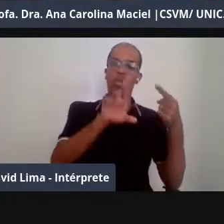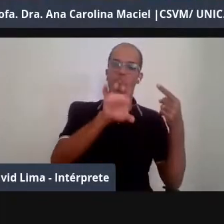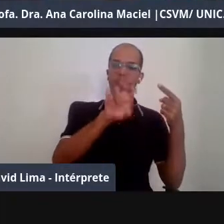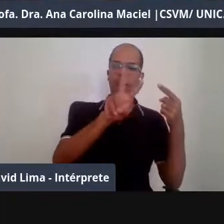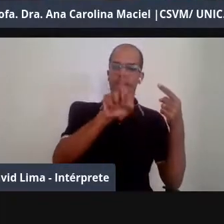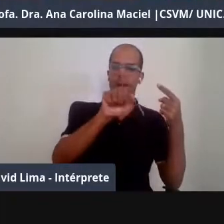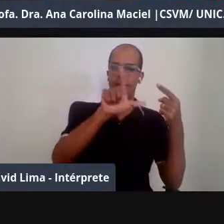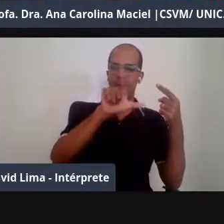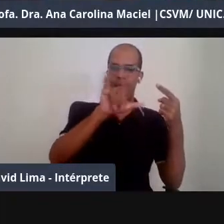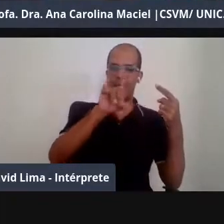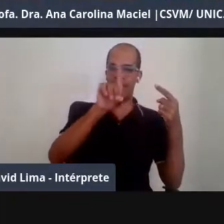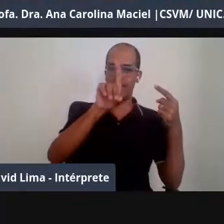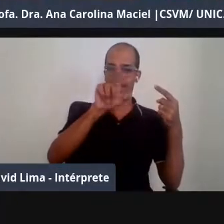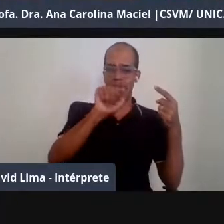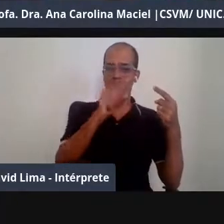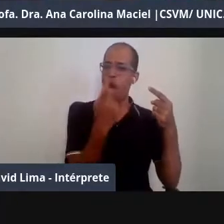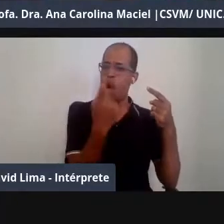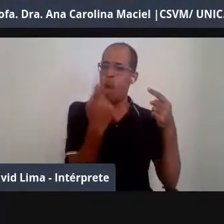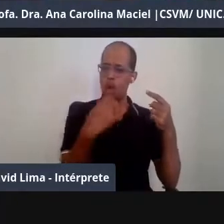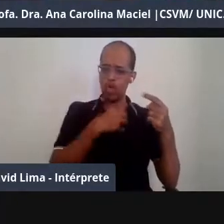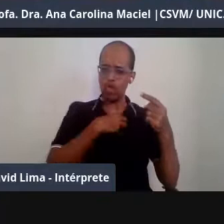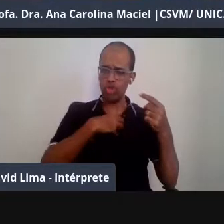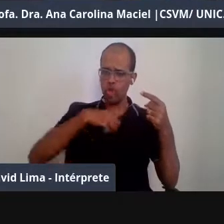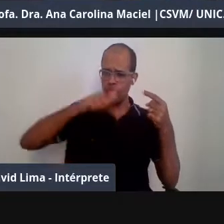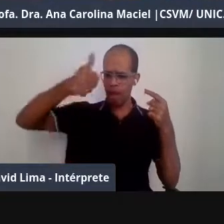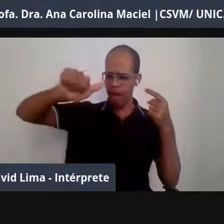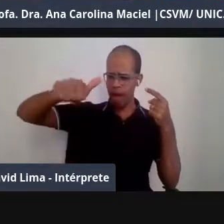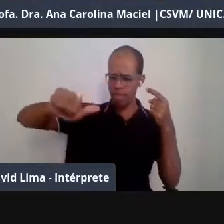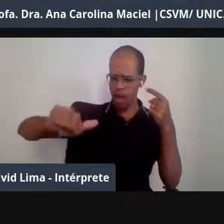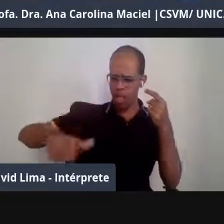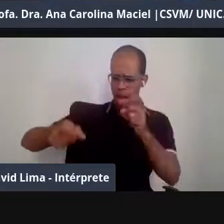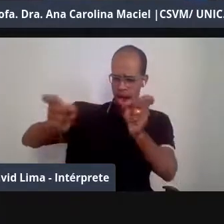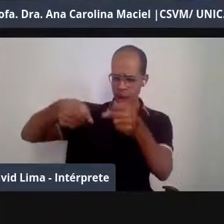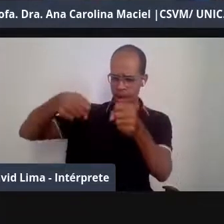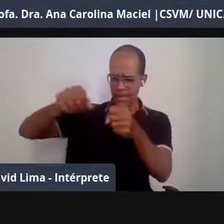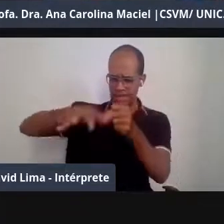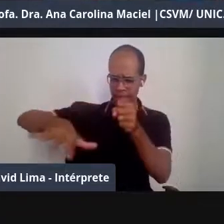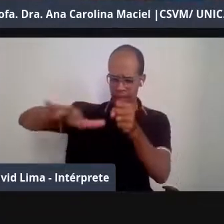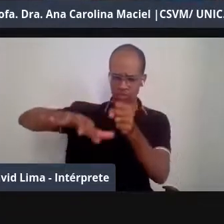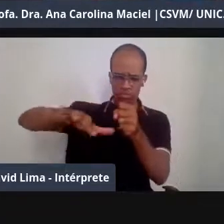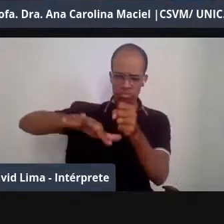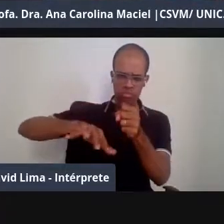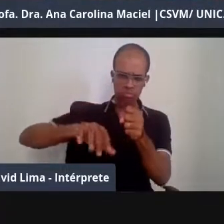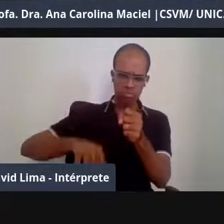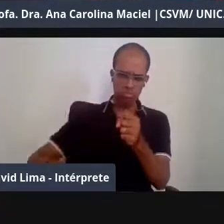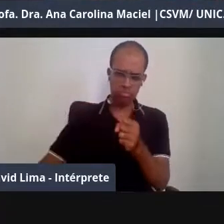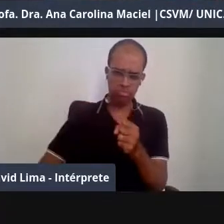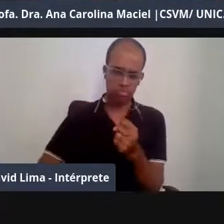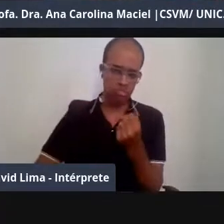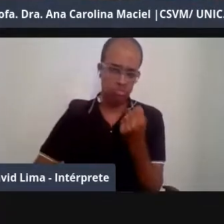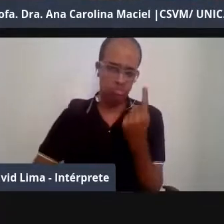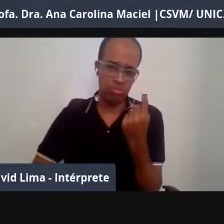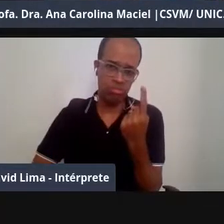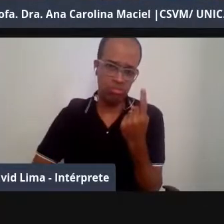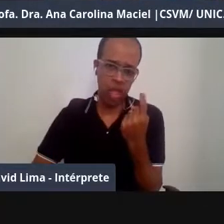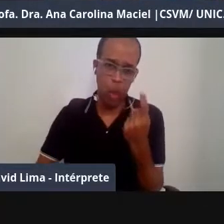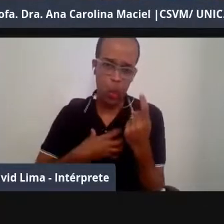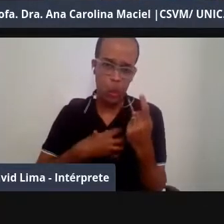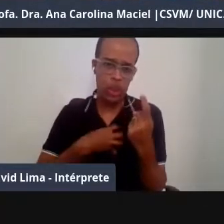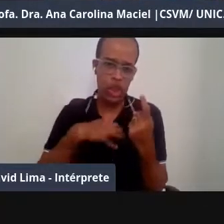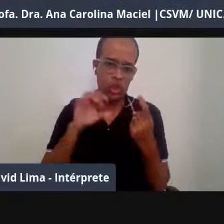de avaliar a capacidade dos médicos com formação no exterior? 1. Se alguém puder depois